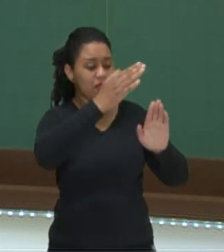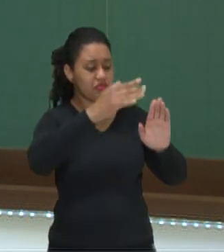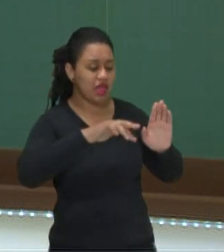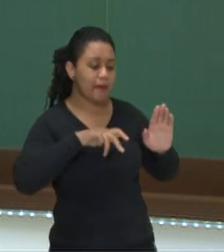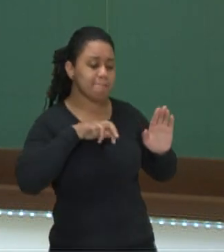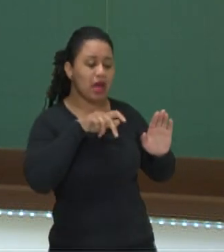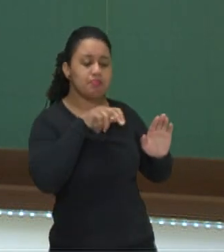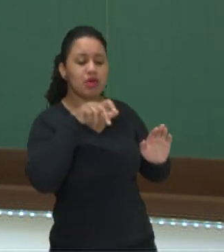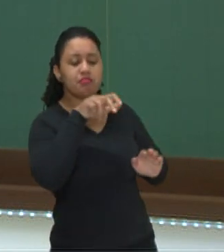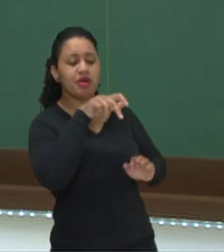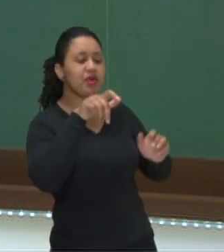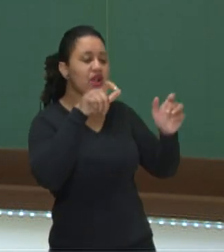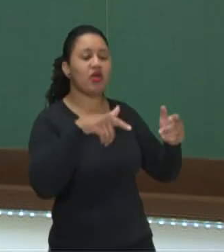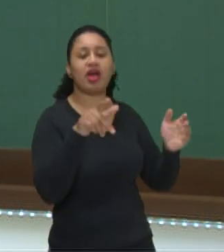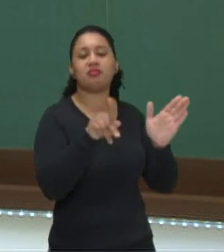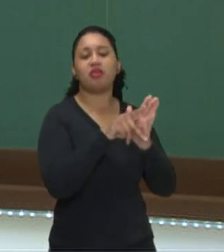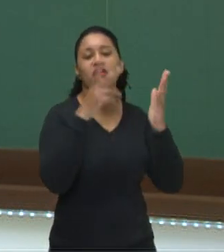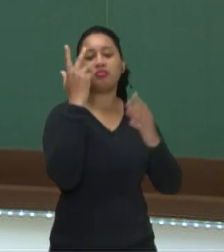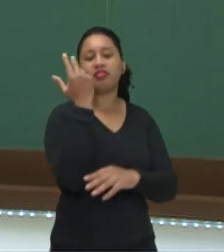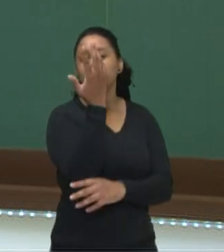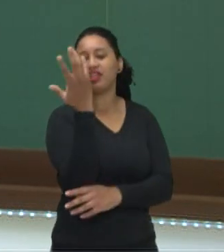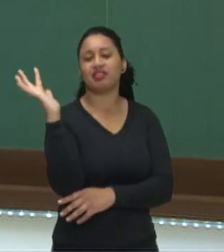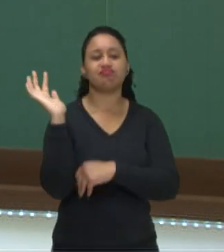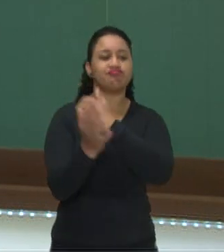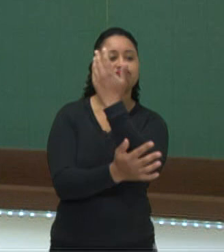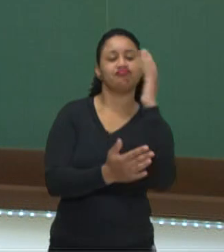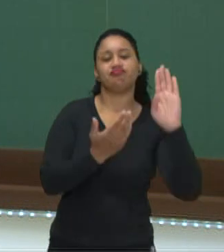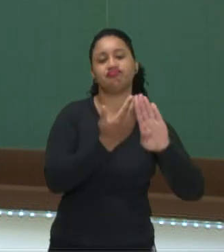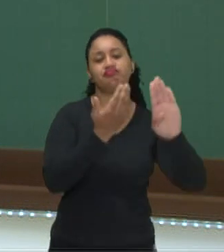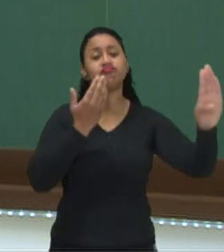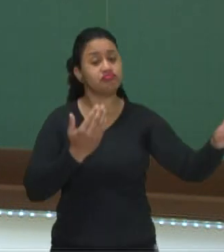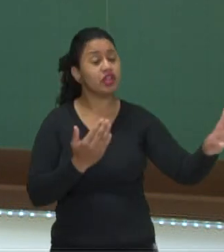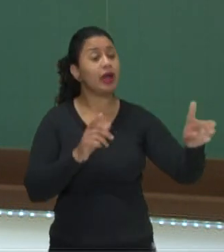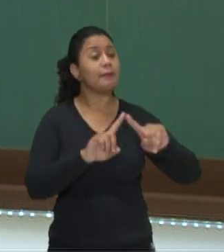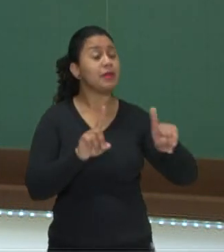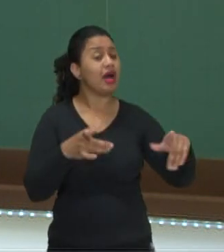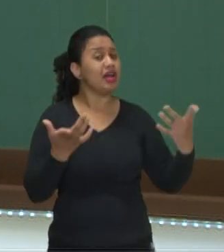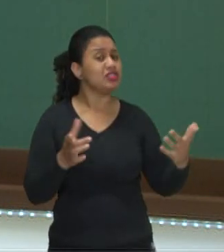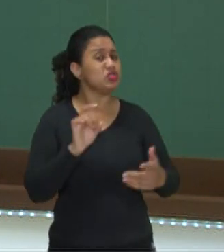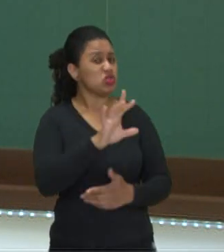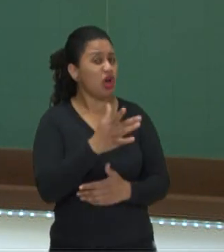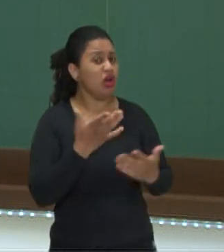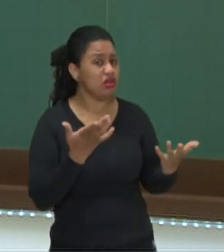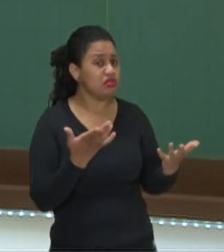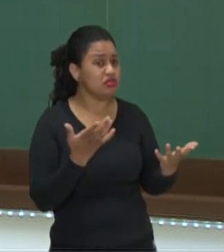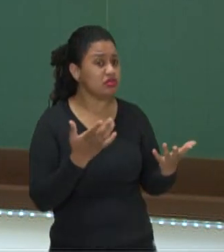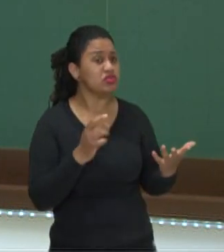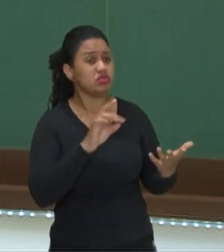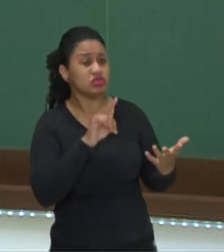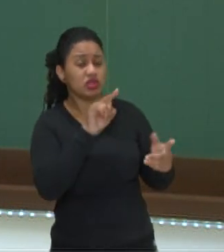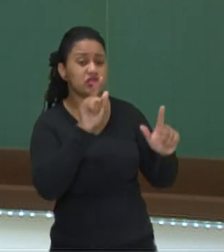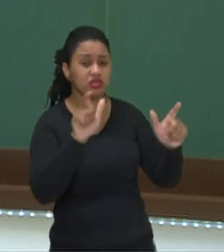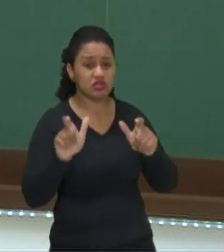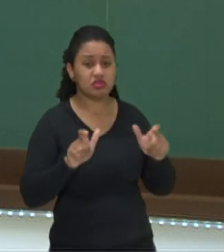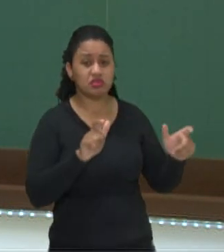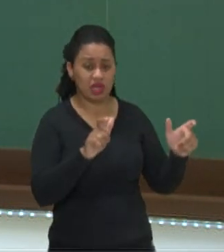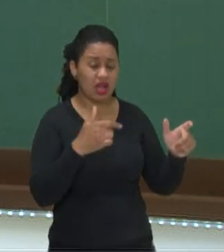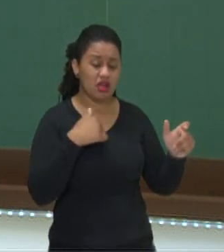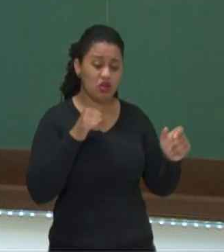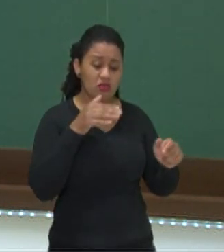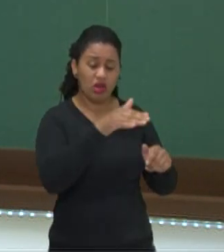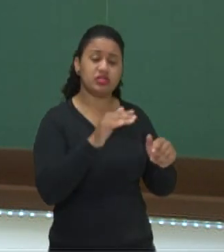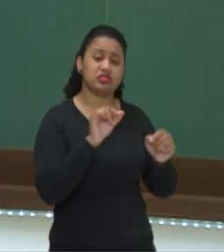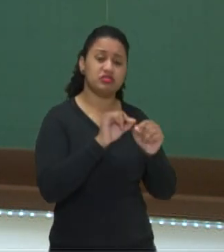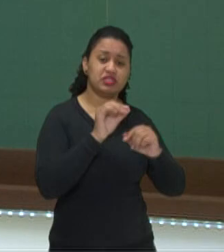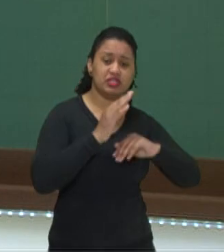alpinistas, ambientes mais da natureza, mais isolados. Mas será que é só isso? Será que é só nesses locais que eu posso